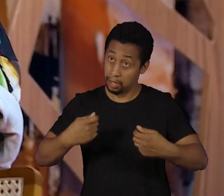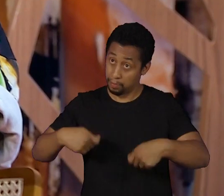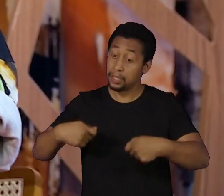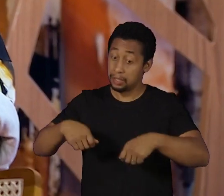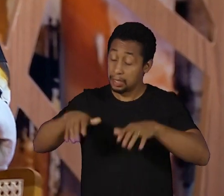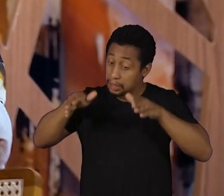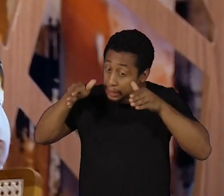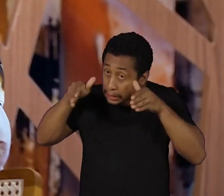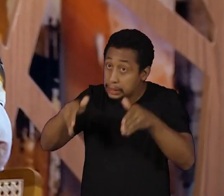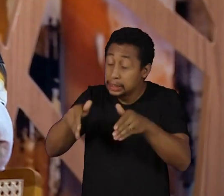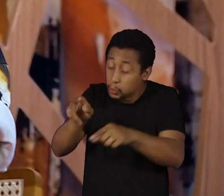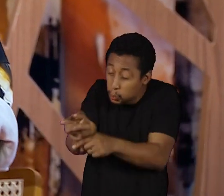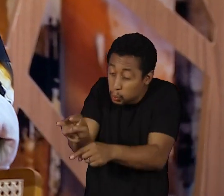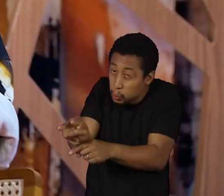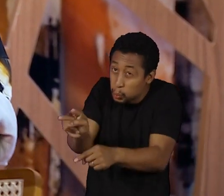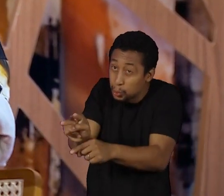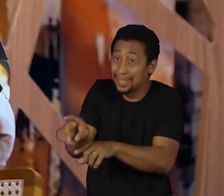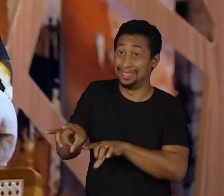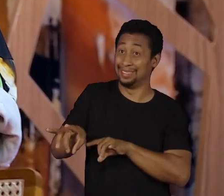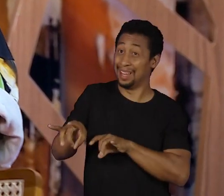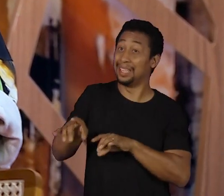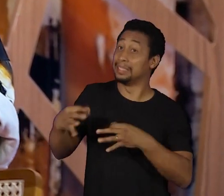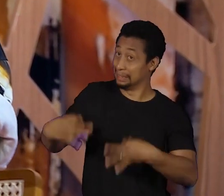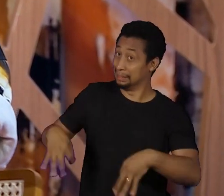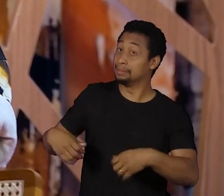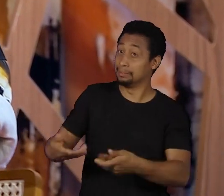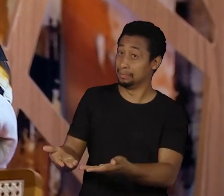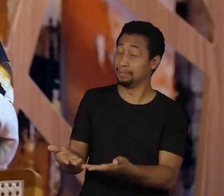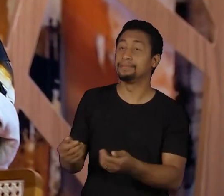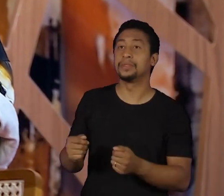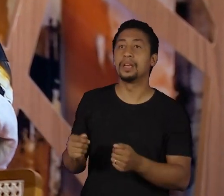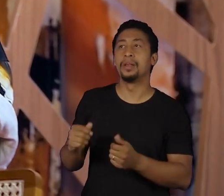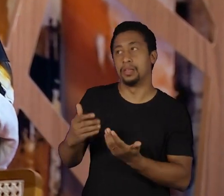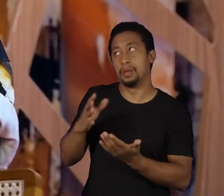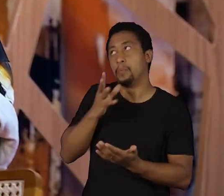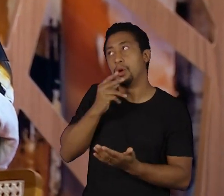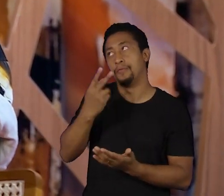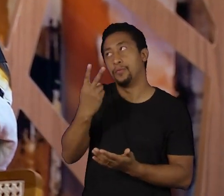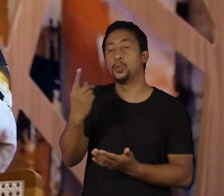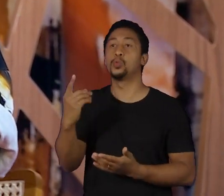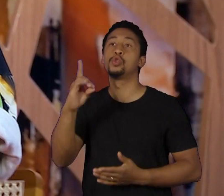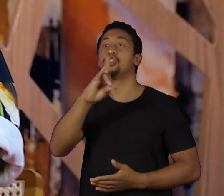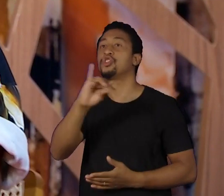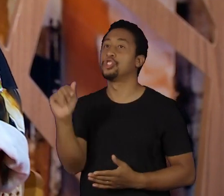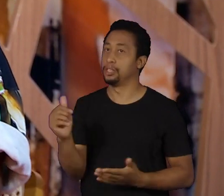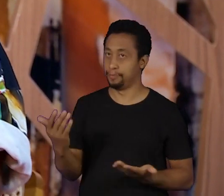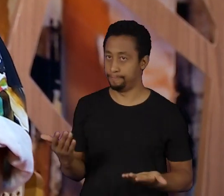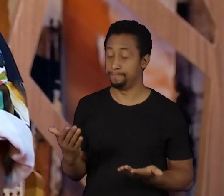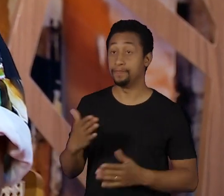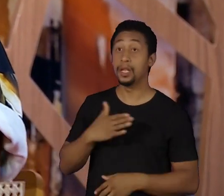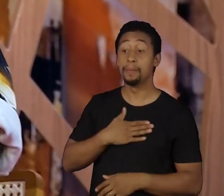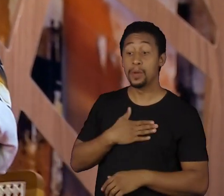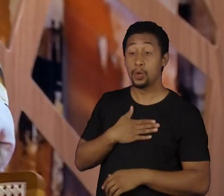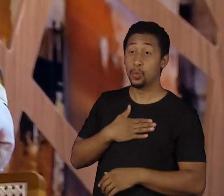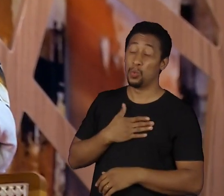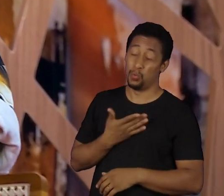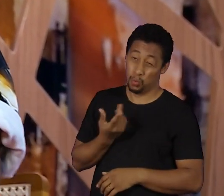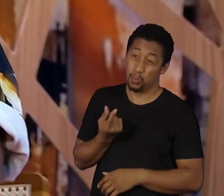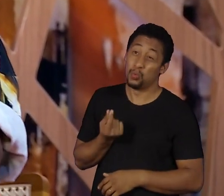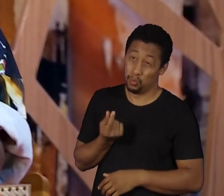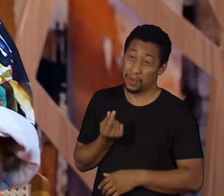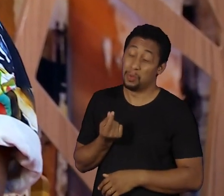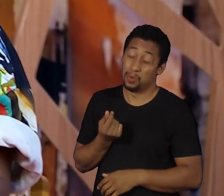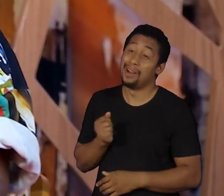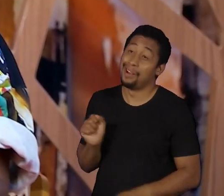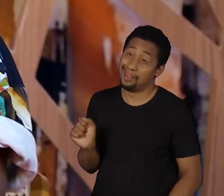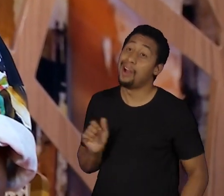ó, presente sempre. Aí demora esses 21 dias. Então, o meu custo da cerveja é muito mais caro de uma